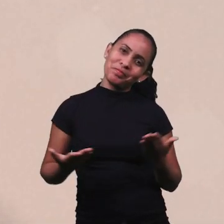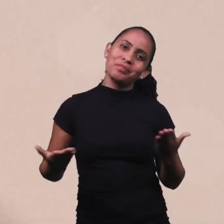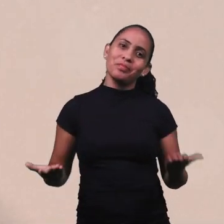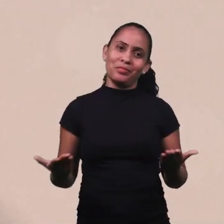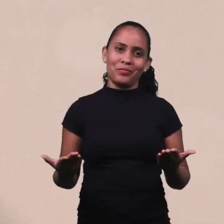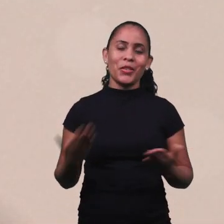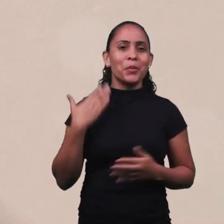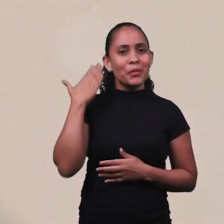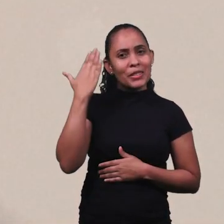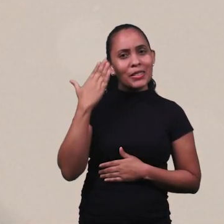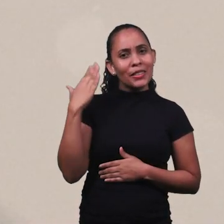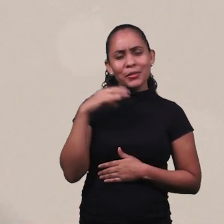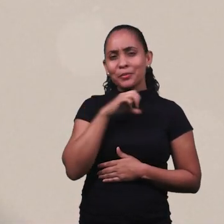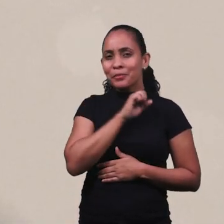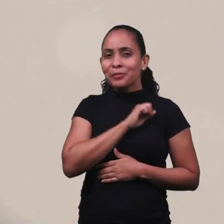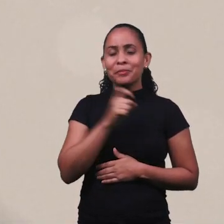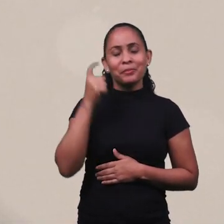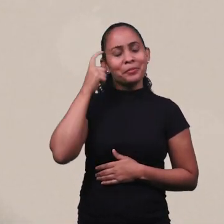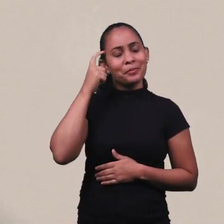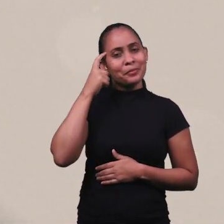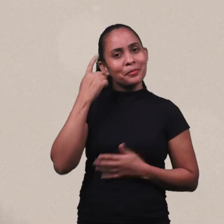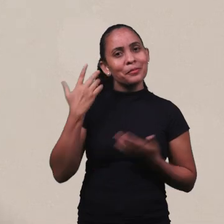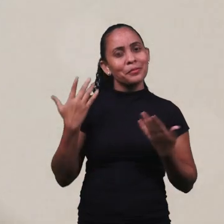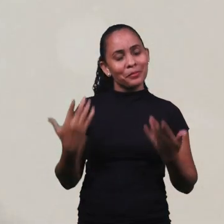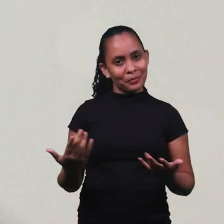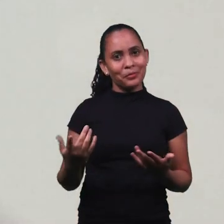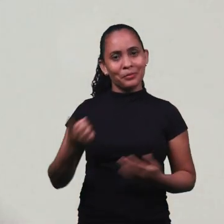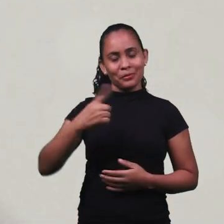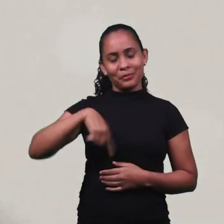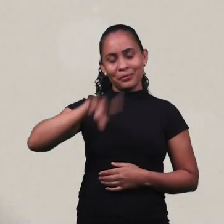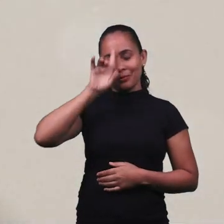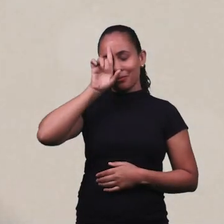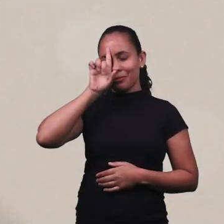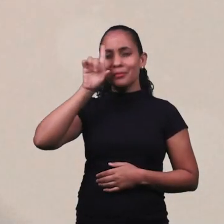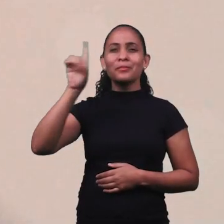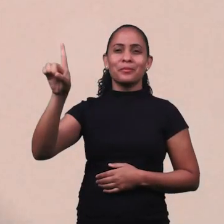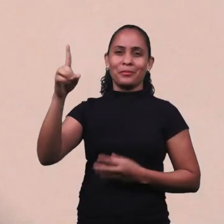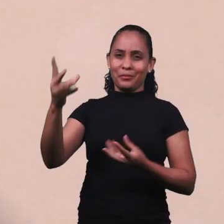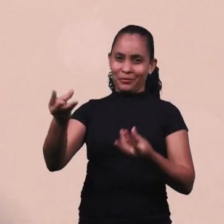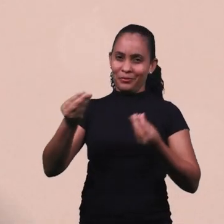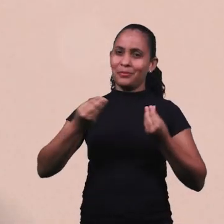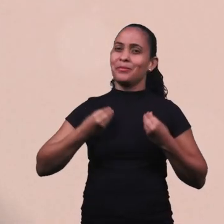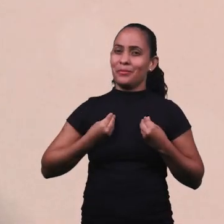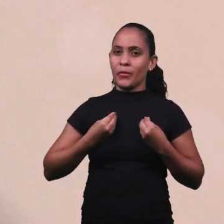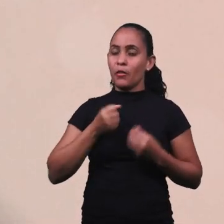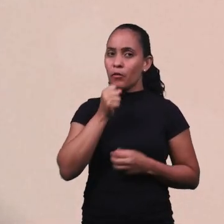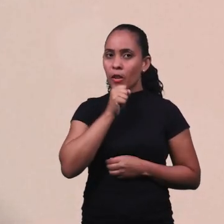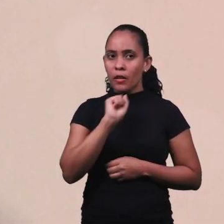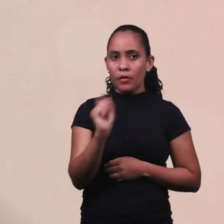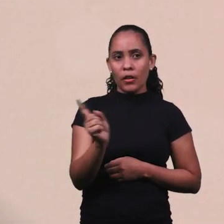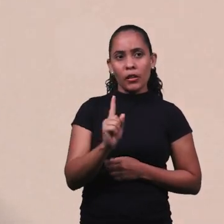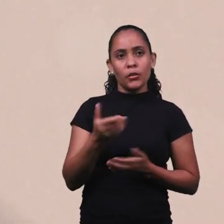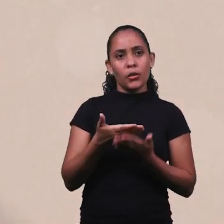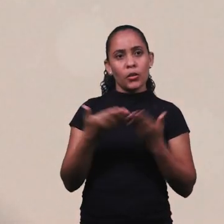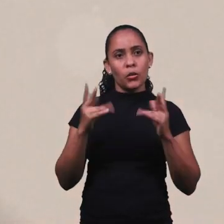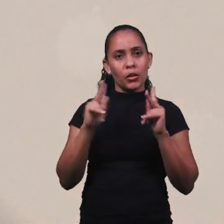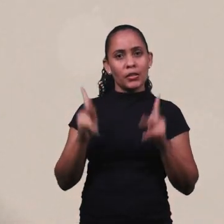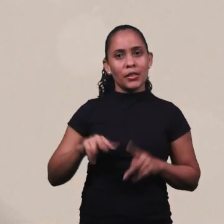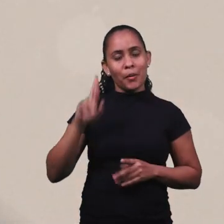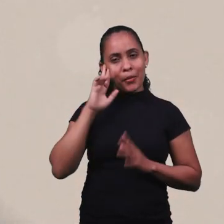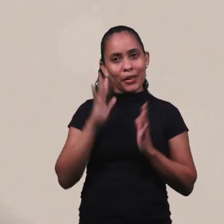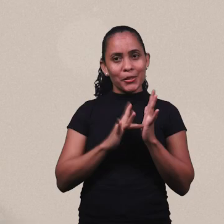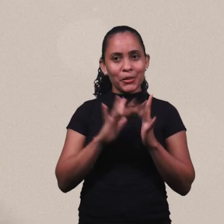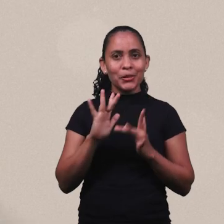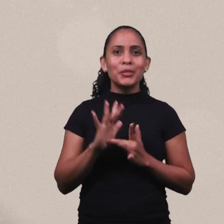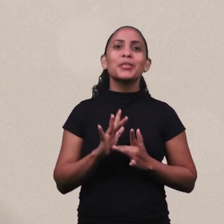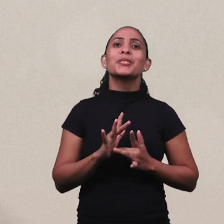Queridos, fique aqui uma pequena palavra de reflexão. Sabendo aquilo que Deus colocou em nós não envelhece. A todos